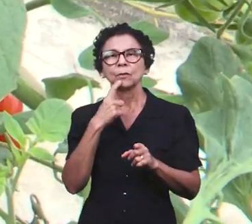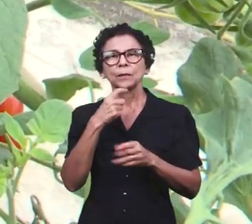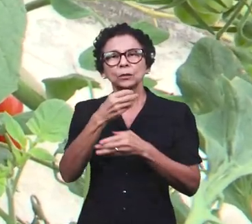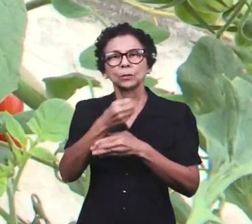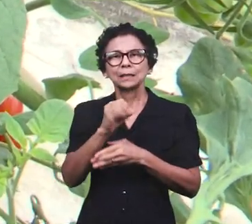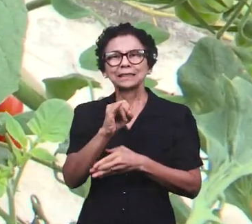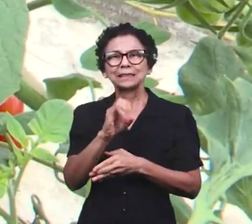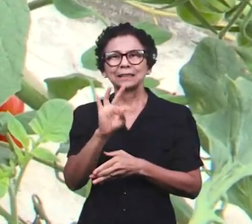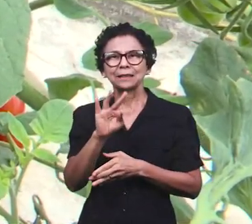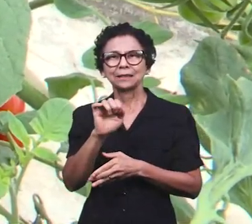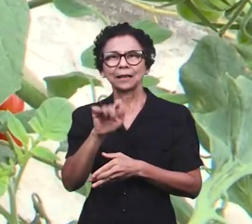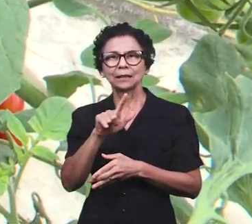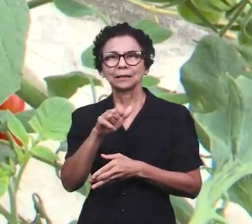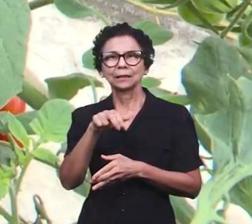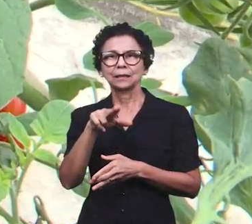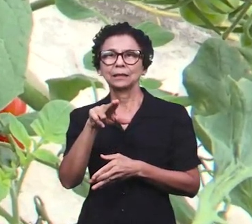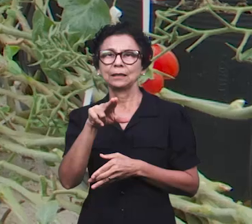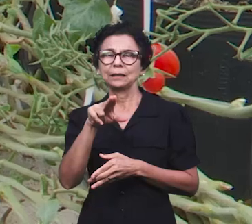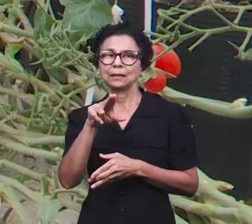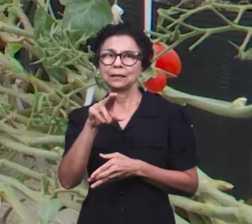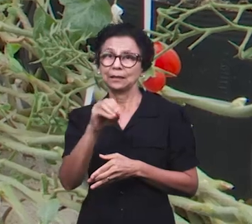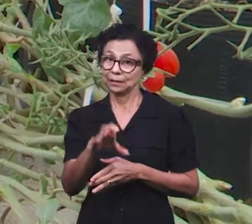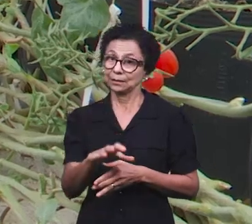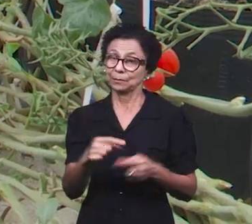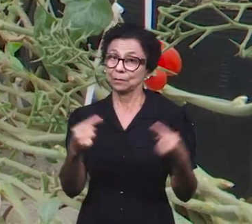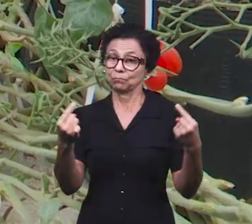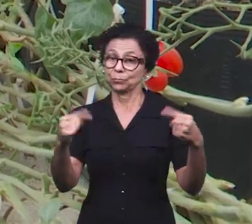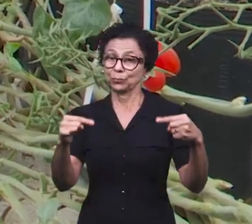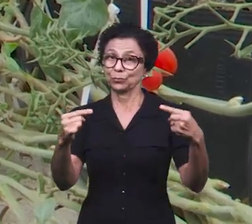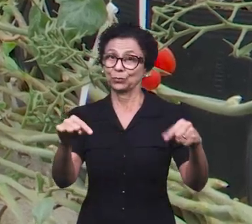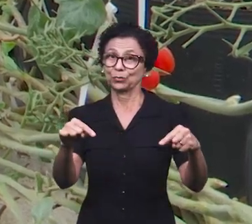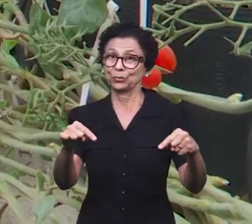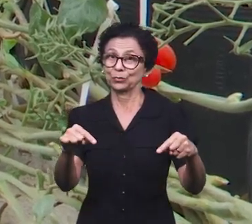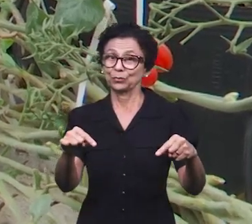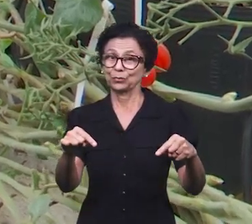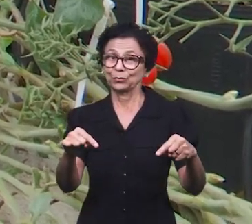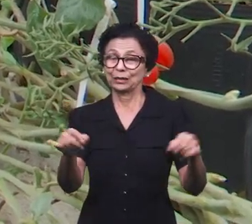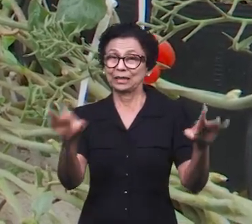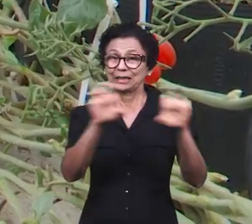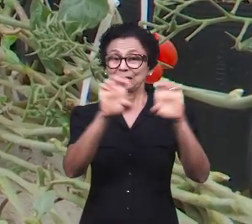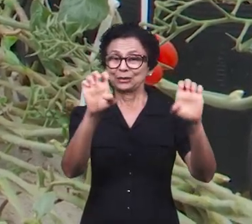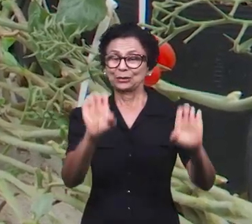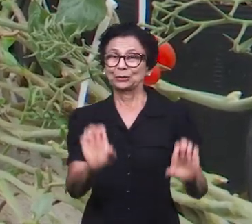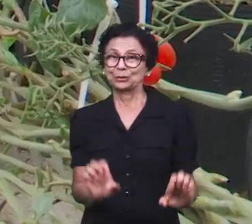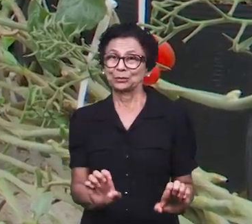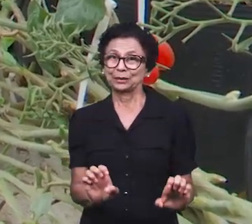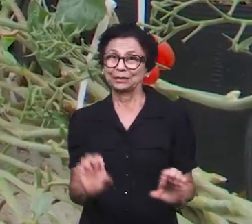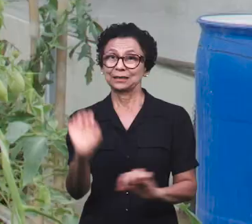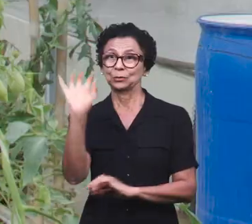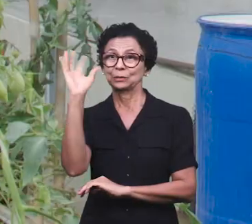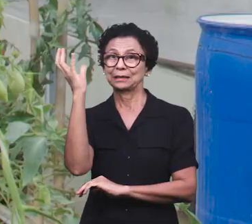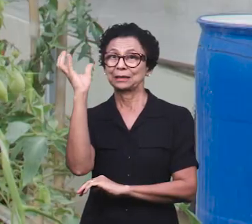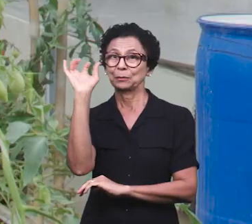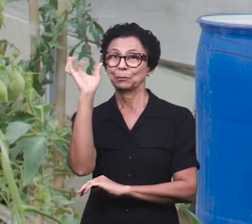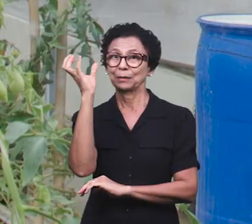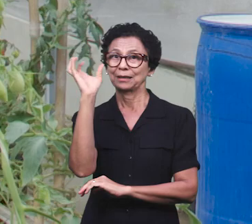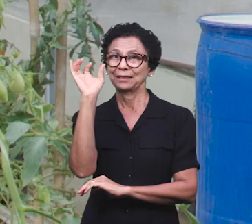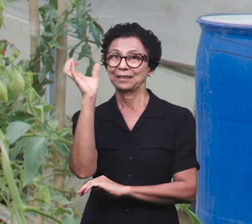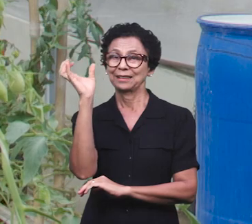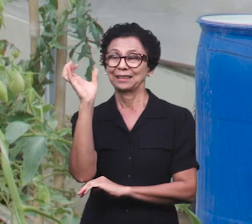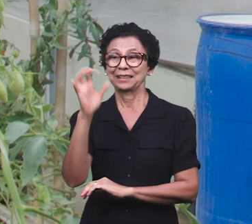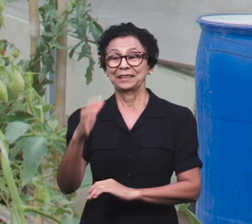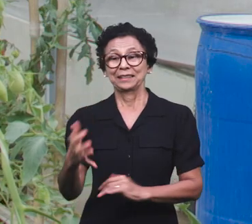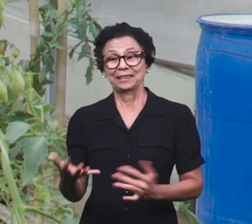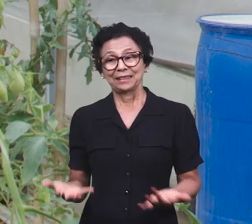é preciso superar alguns desafios, como as barreiras da estrutura e as condições climáticas. A área urbana, a gente